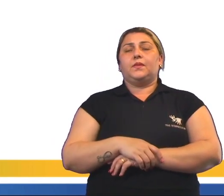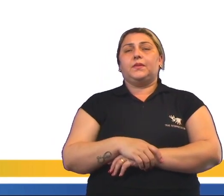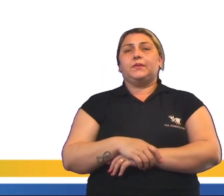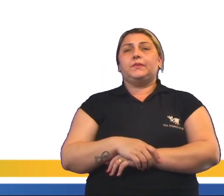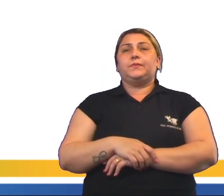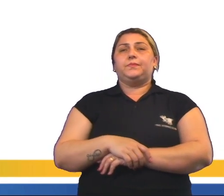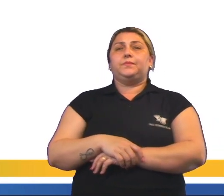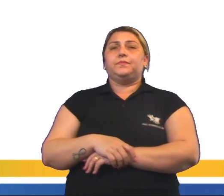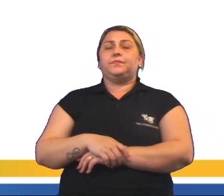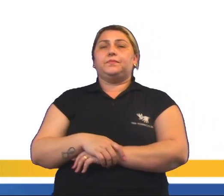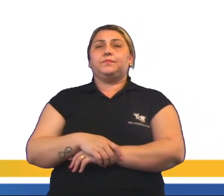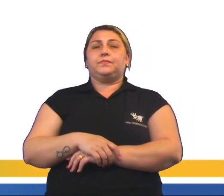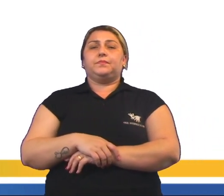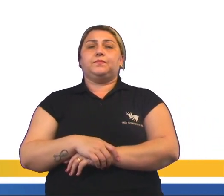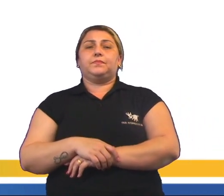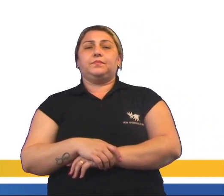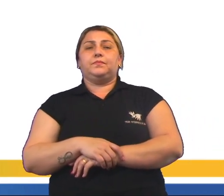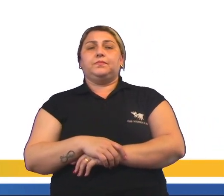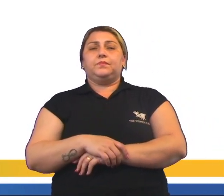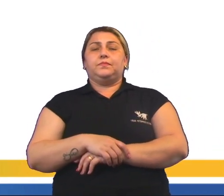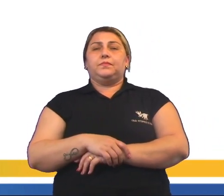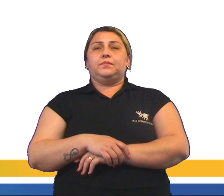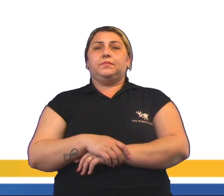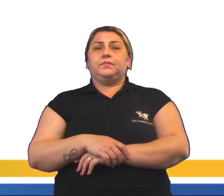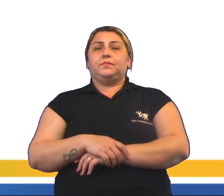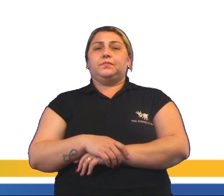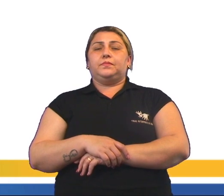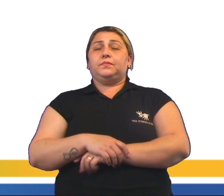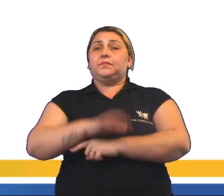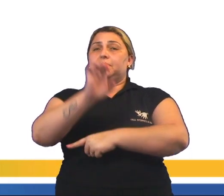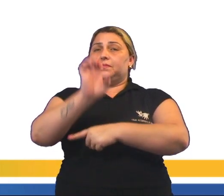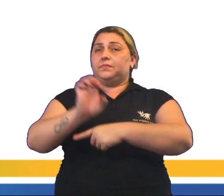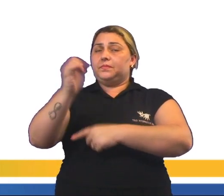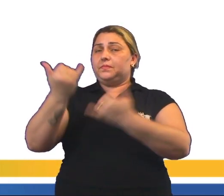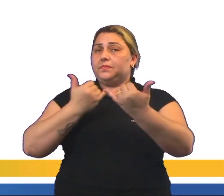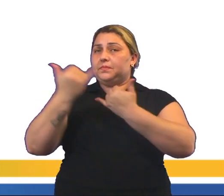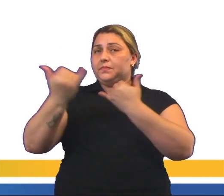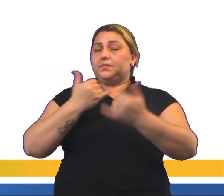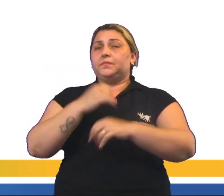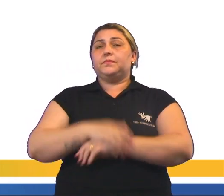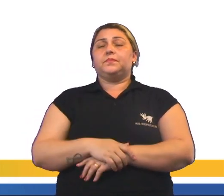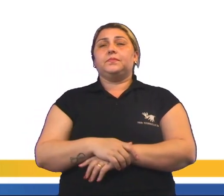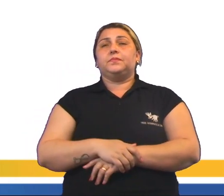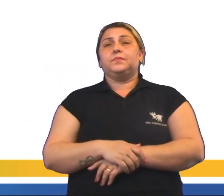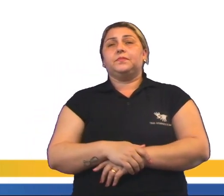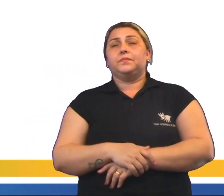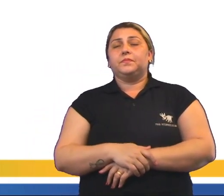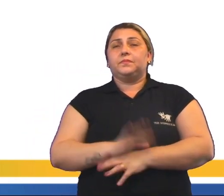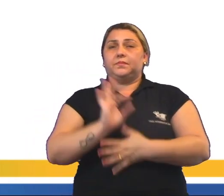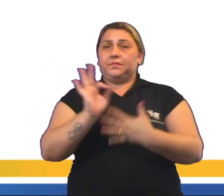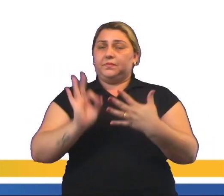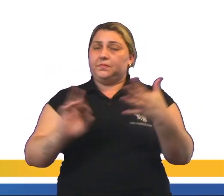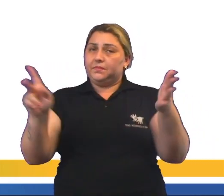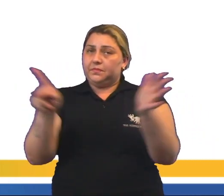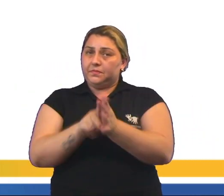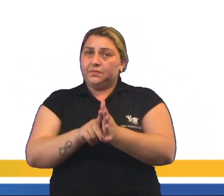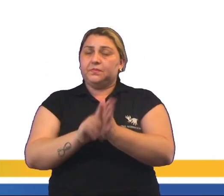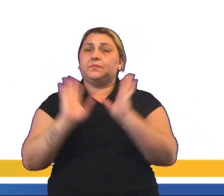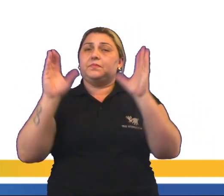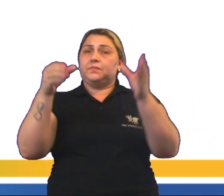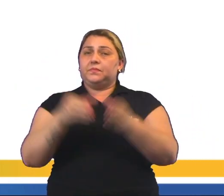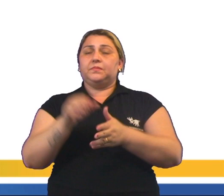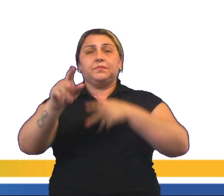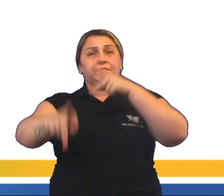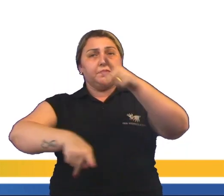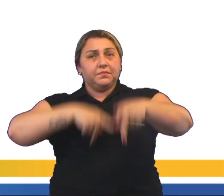aí. Só os dados. Dados estatísticos. O dado estatístico é um elemento que pertence ao conjunto